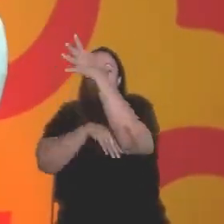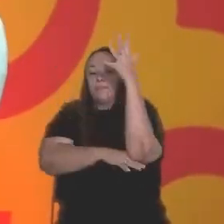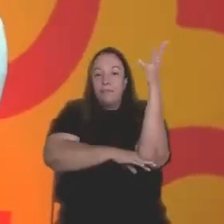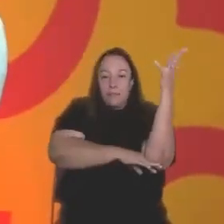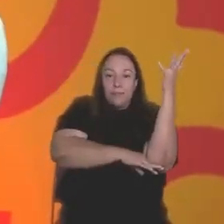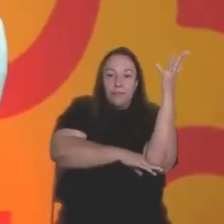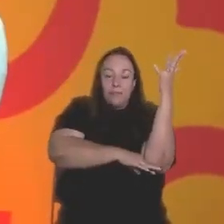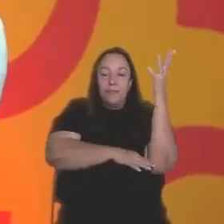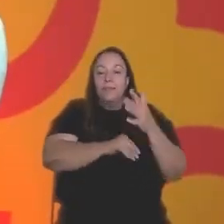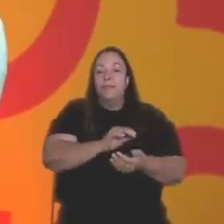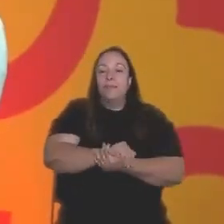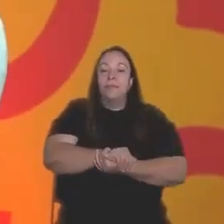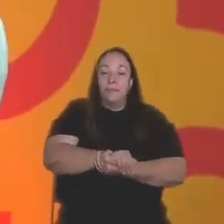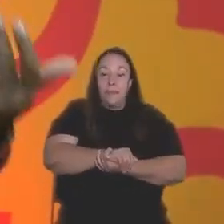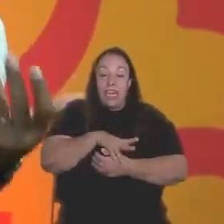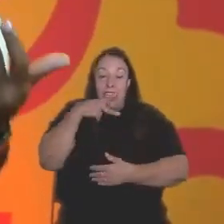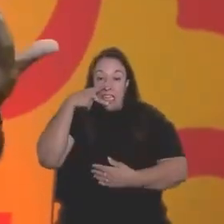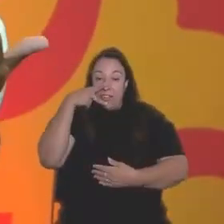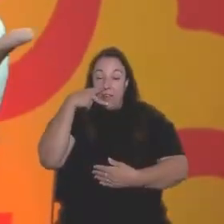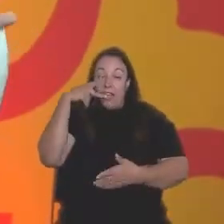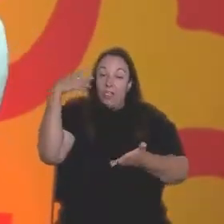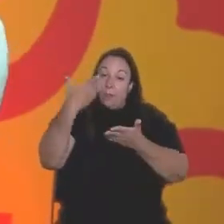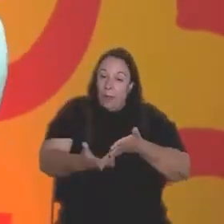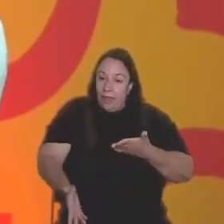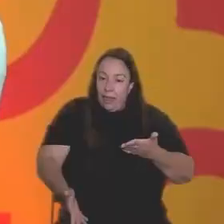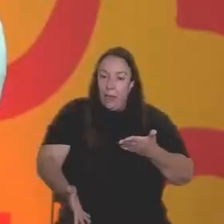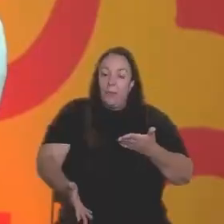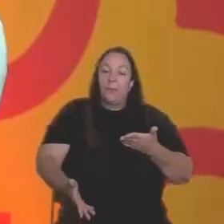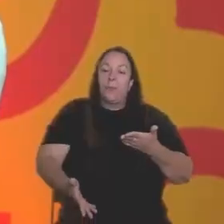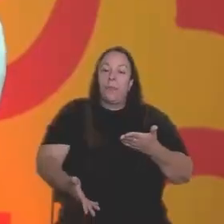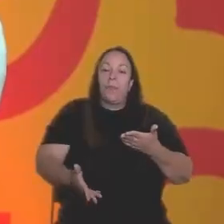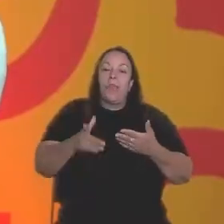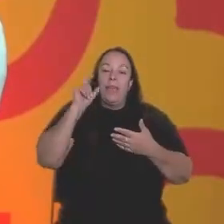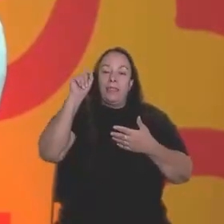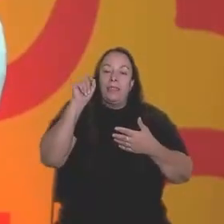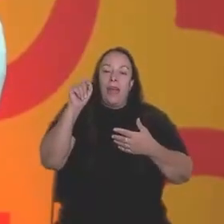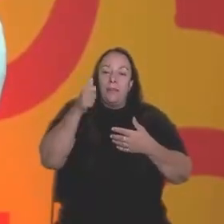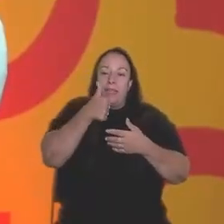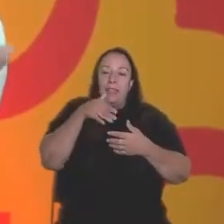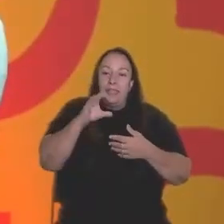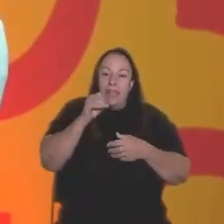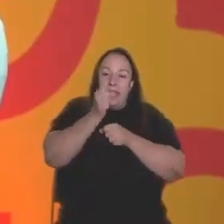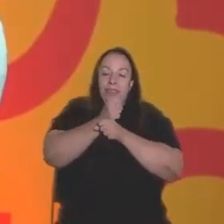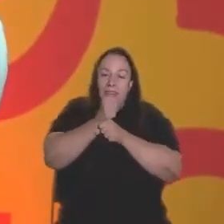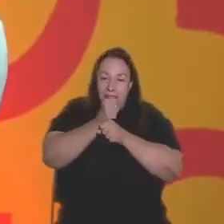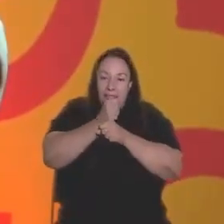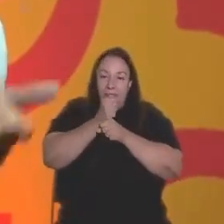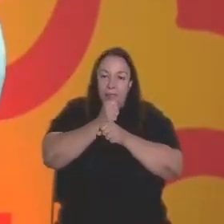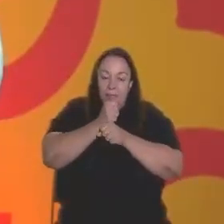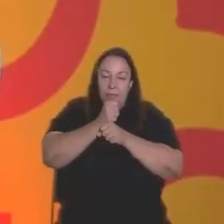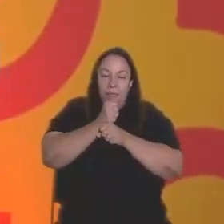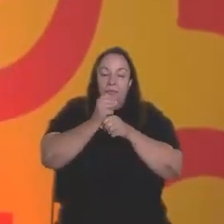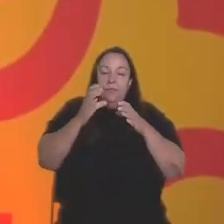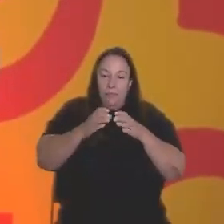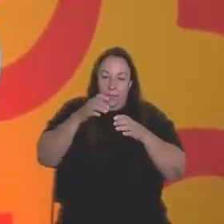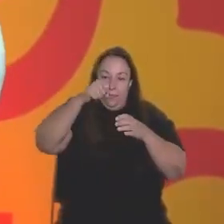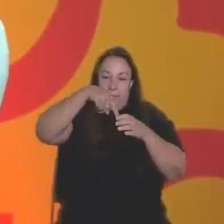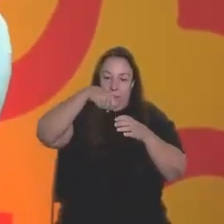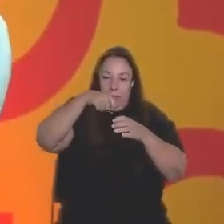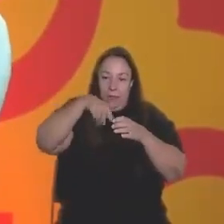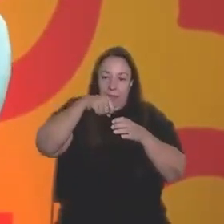Hoje a gente só conta do que a gente perdeu. E quem sabe daqui a 10 anos eles vão estar contando do que foi construído.